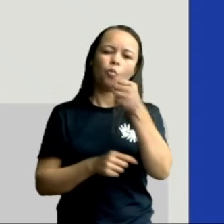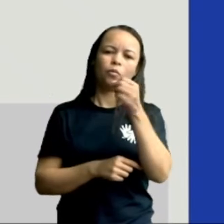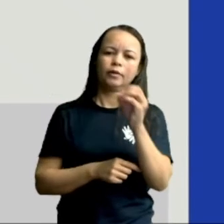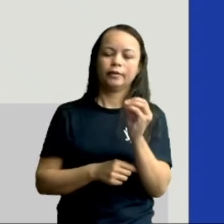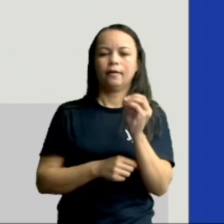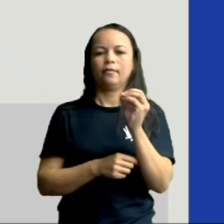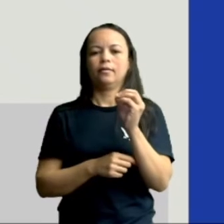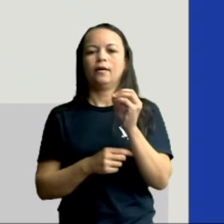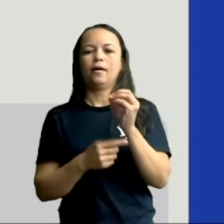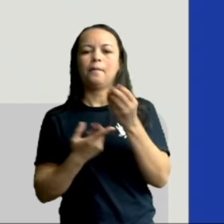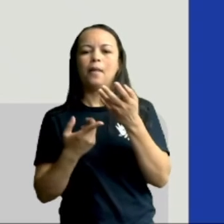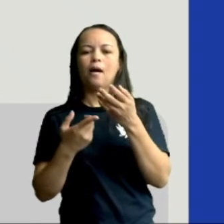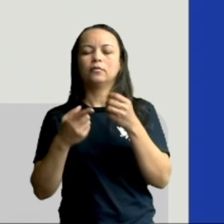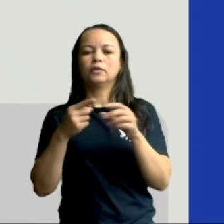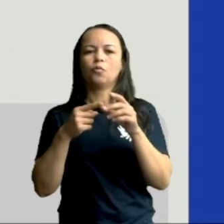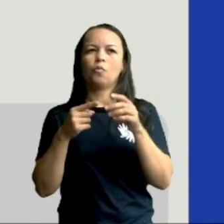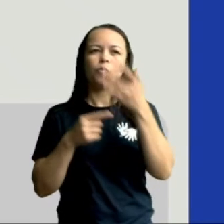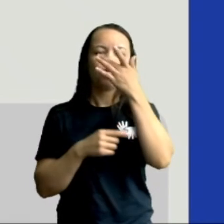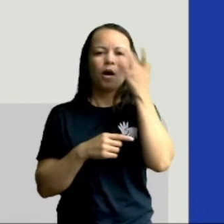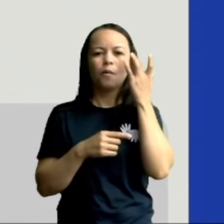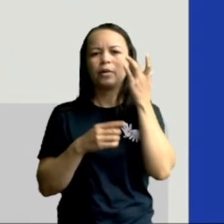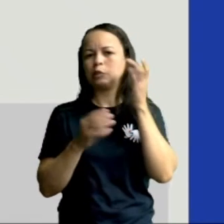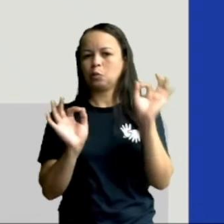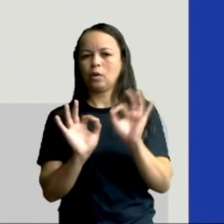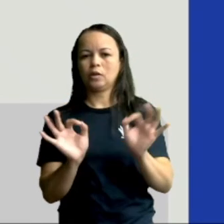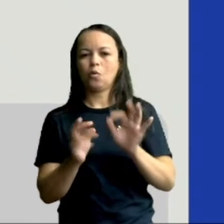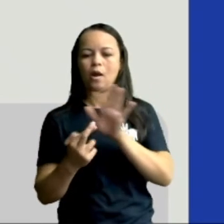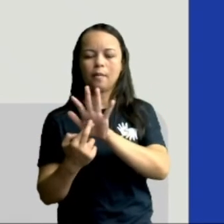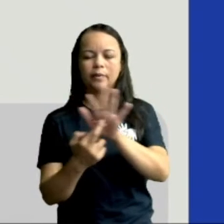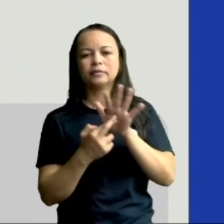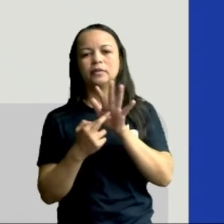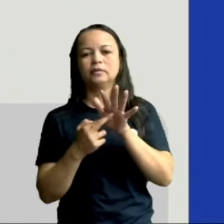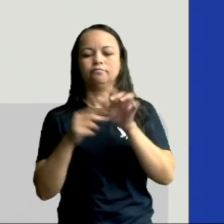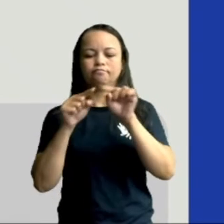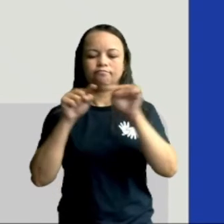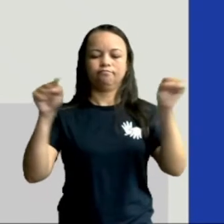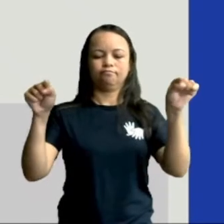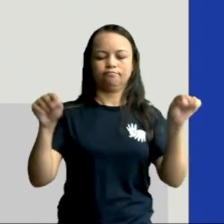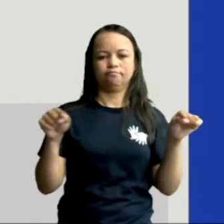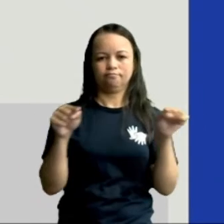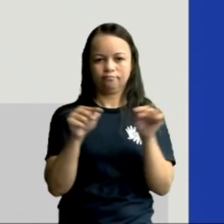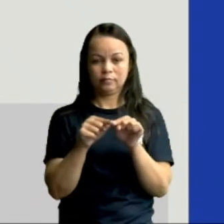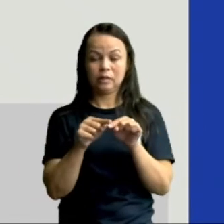que eu não estou tratando com pessoas, eu estou tratando aí com uma representação de um retângulo